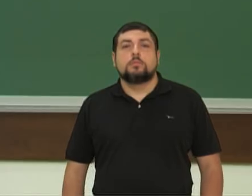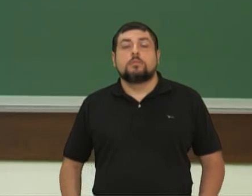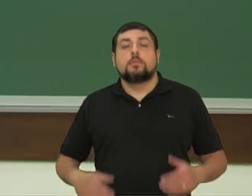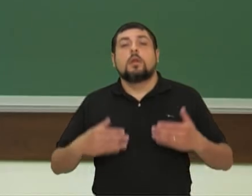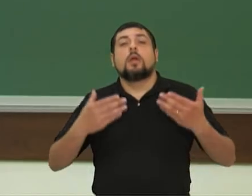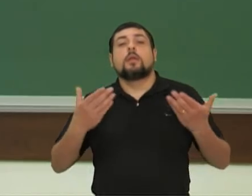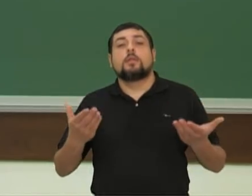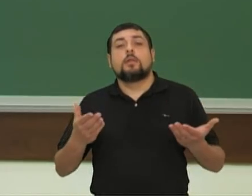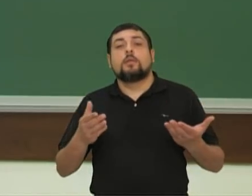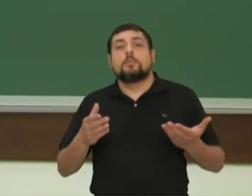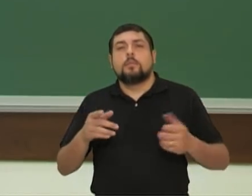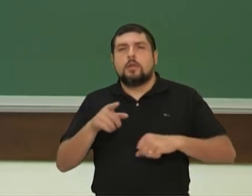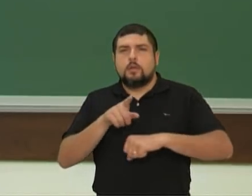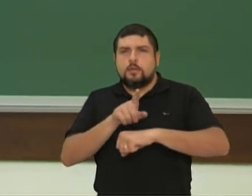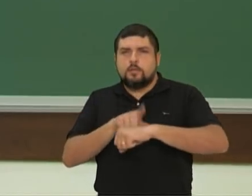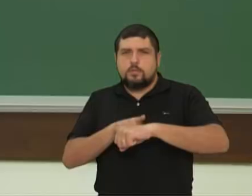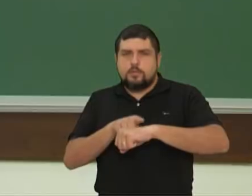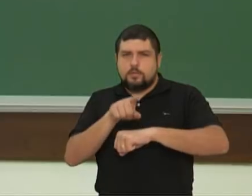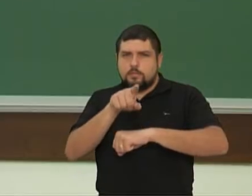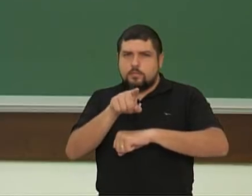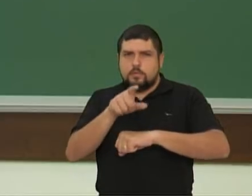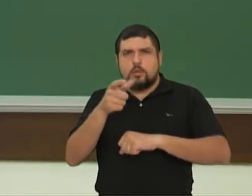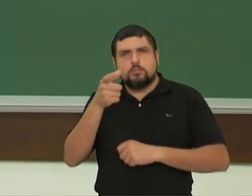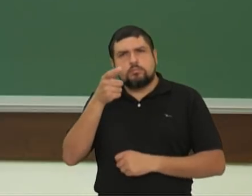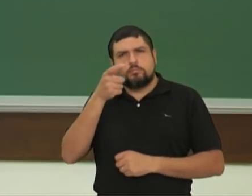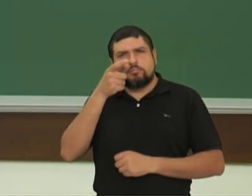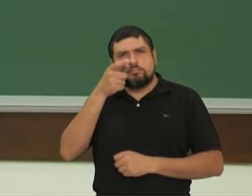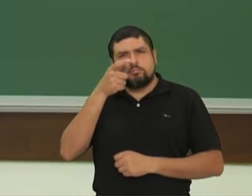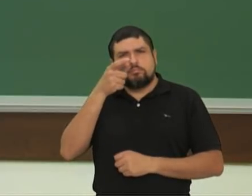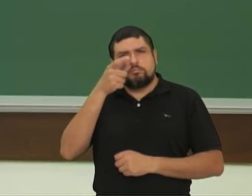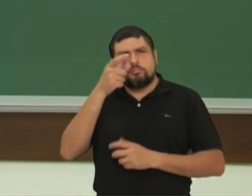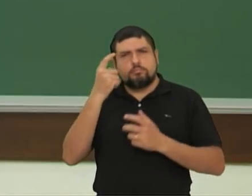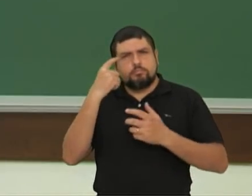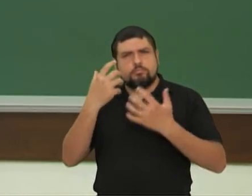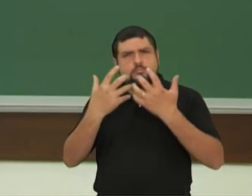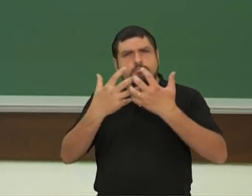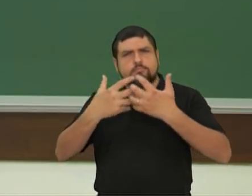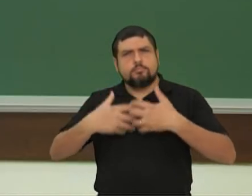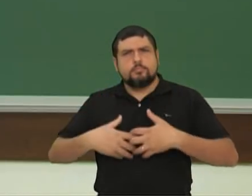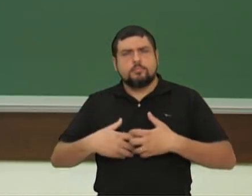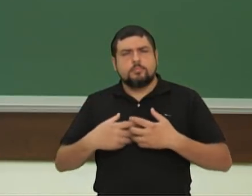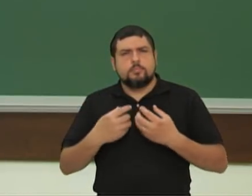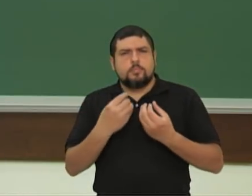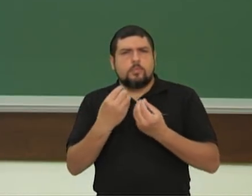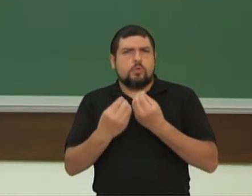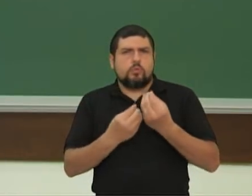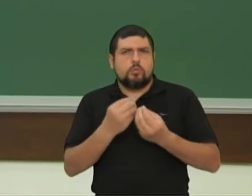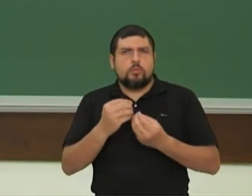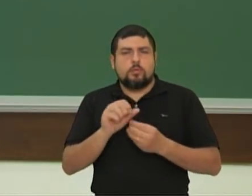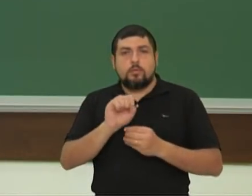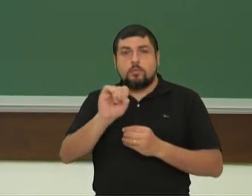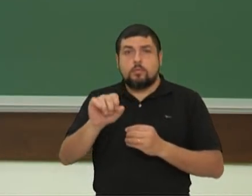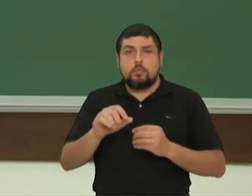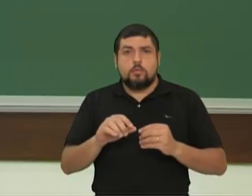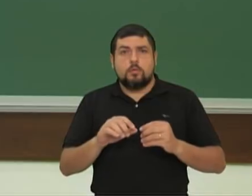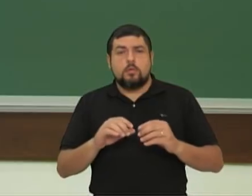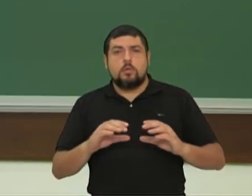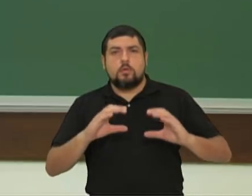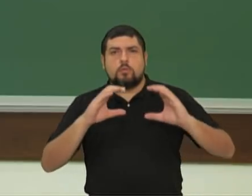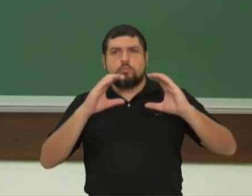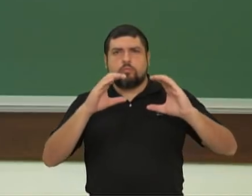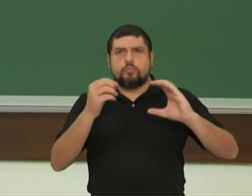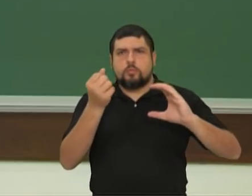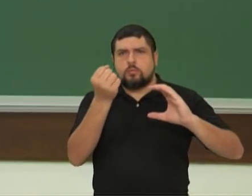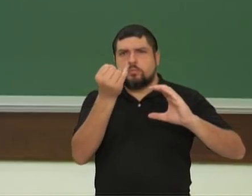Então, esse tempinho que você teve, importante revisar, hein? Quando eu tenho um modelo de função exponencial e